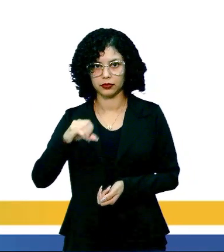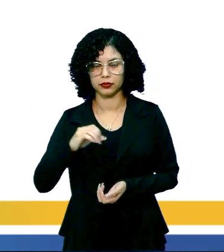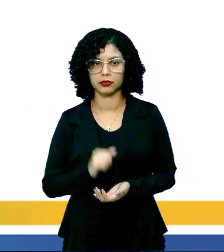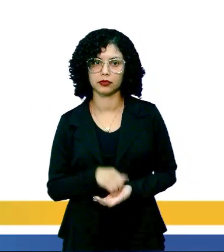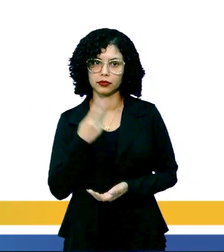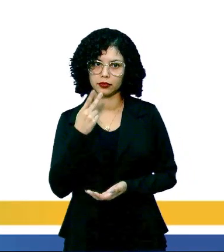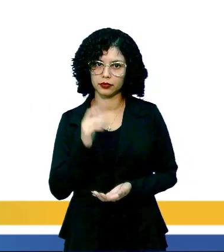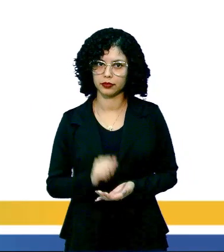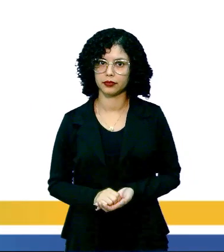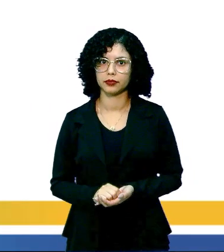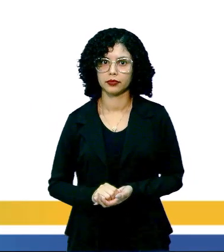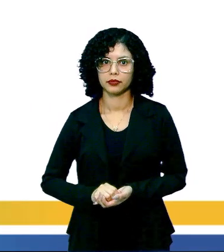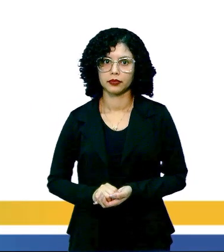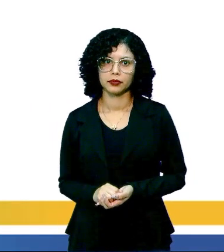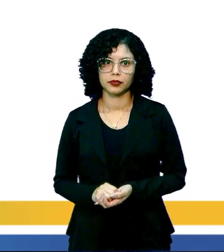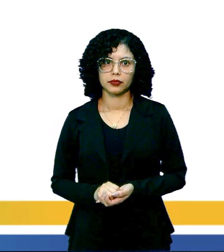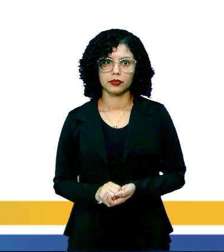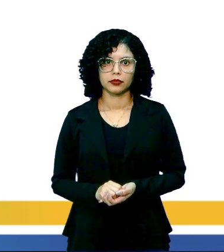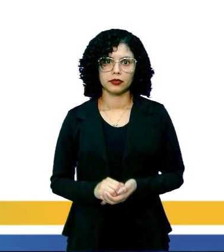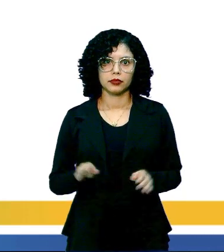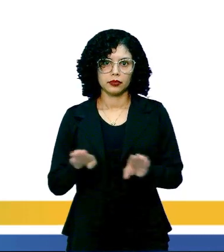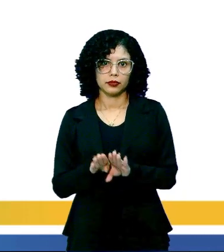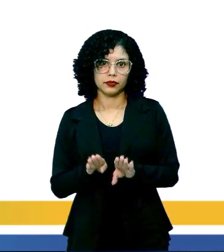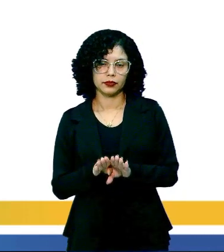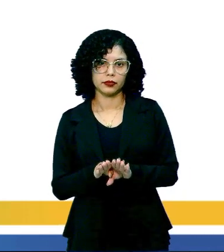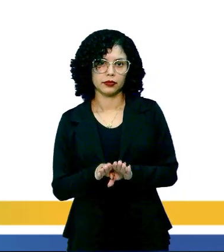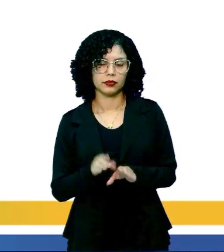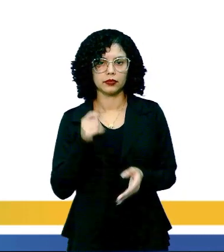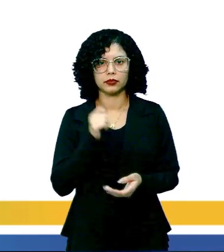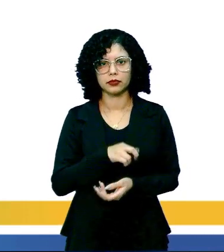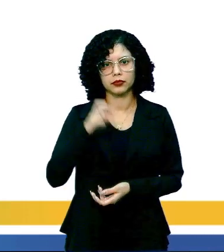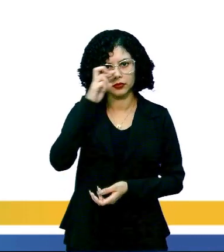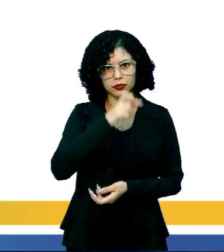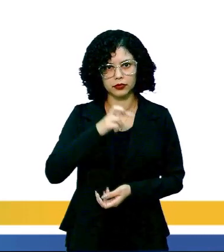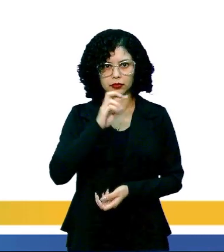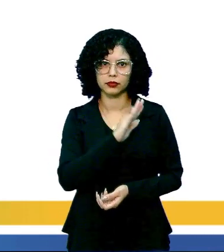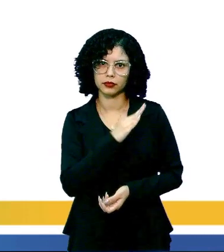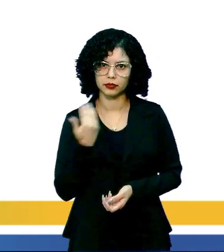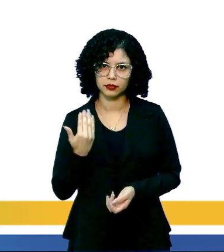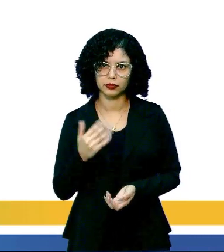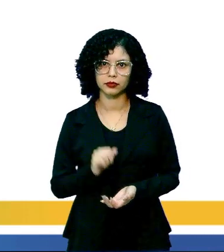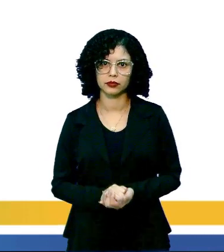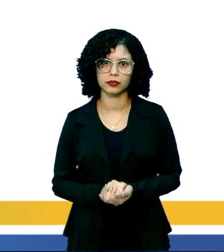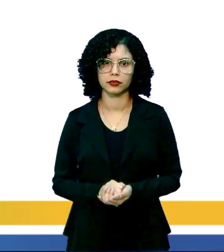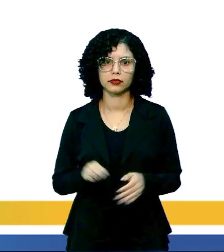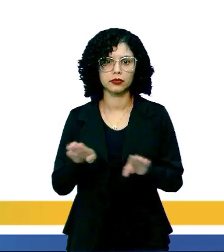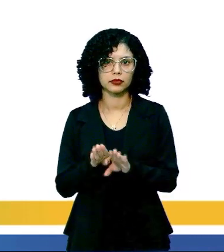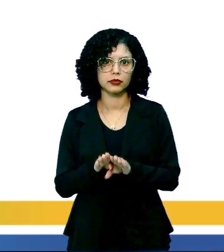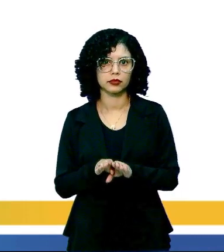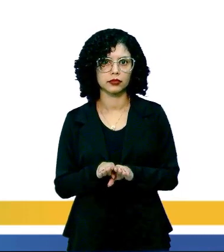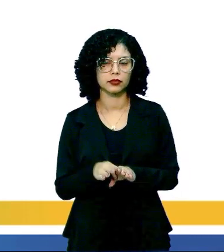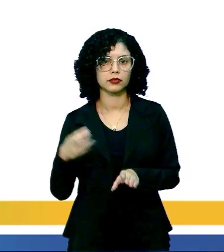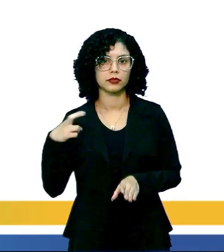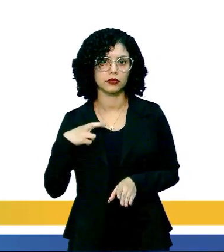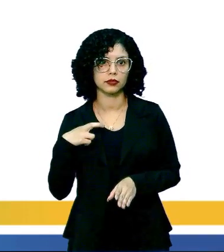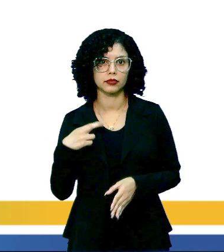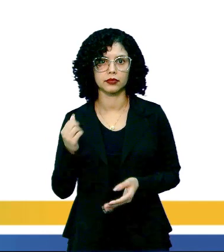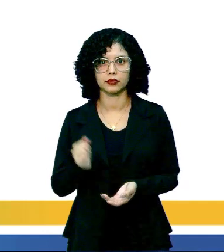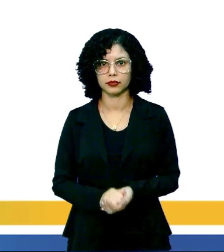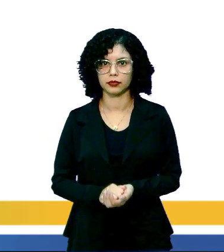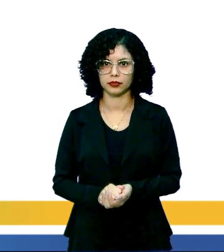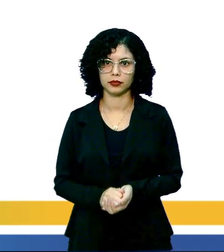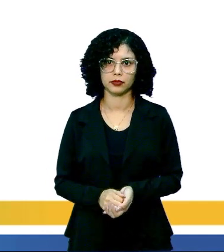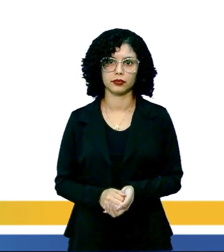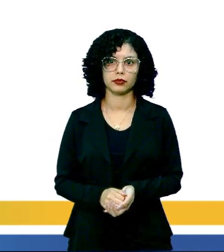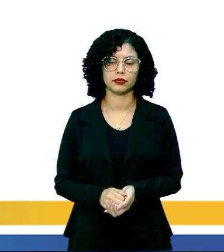2019. Diz assim: é de morte, só vai. Morte é de morte. Detetive